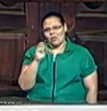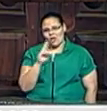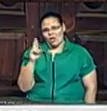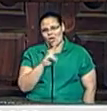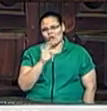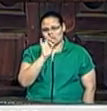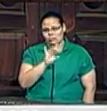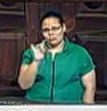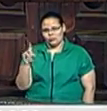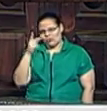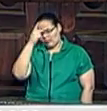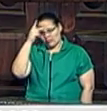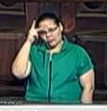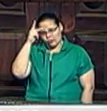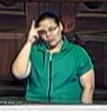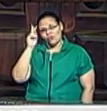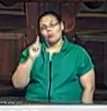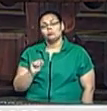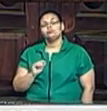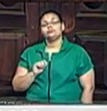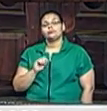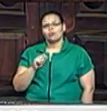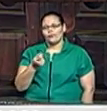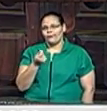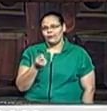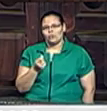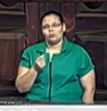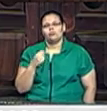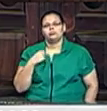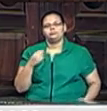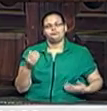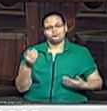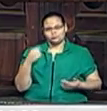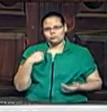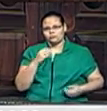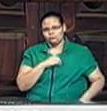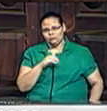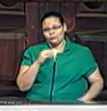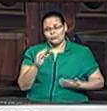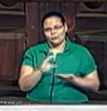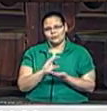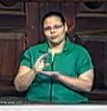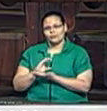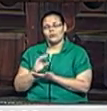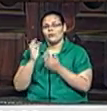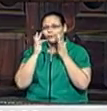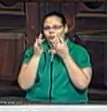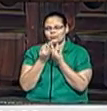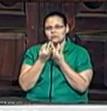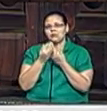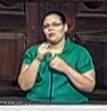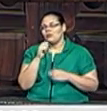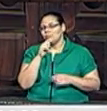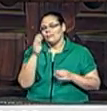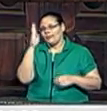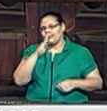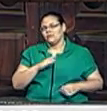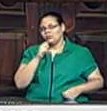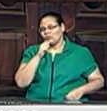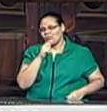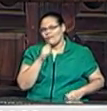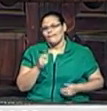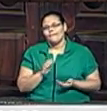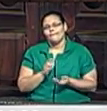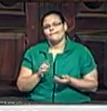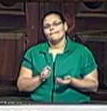isso, automaticamente, o valor recebido do Bolsa Família das famílias do Brasil Sem Miséria chegarão aos